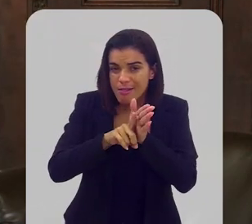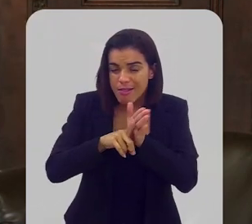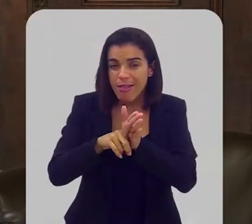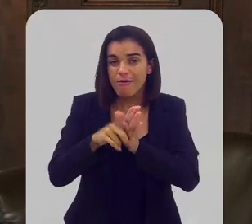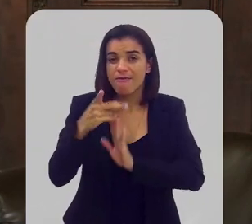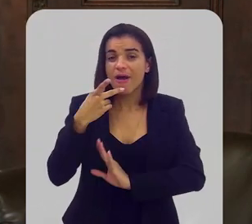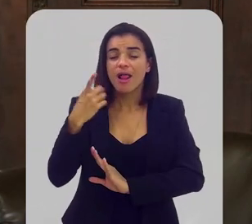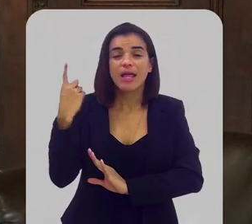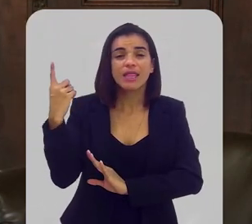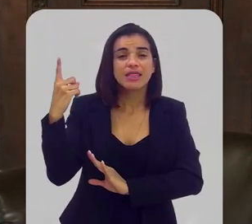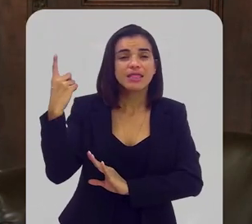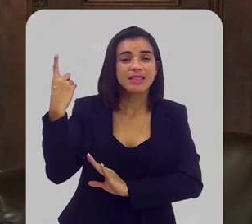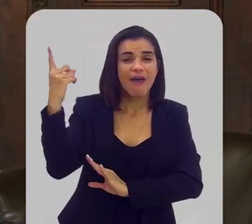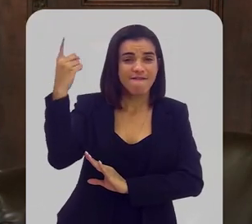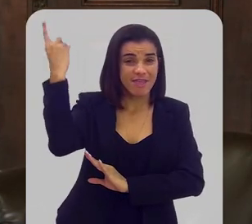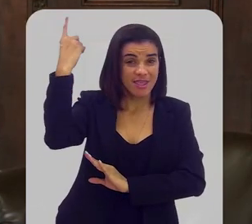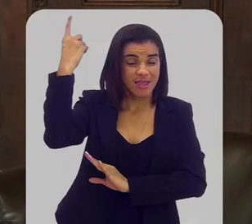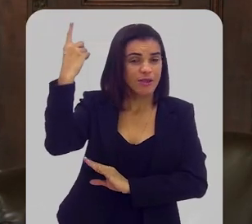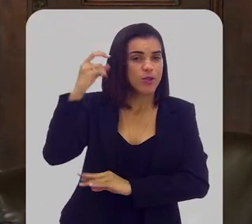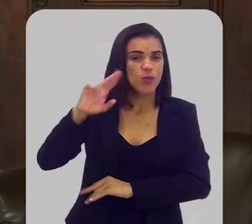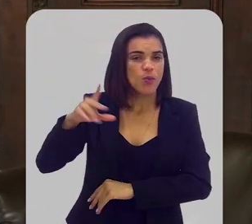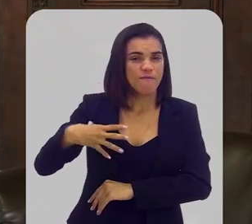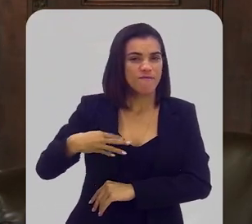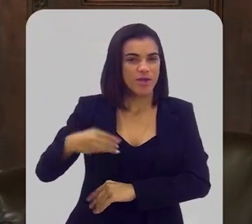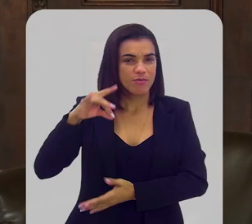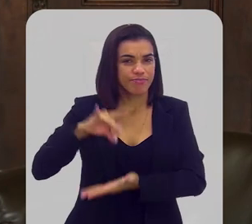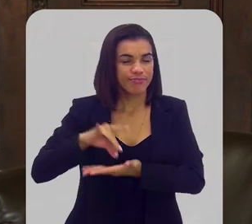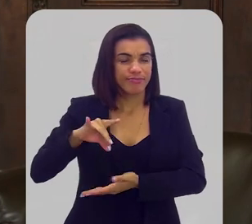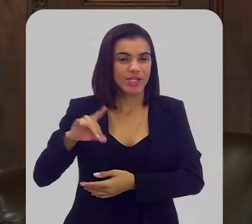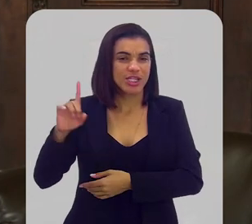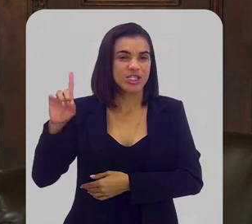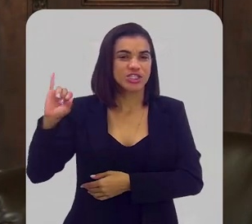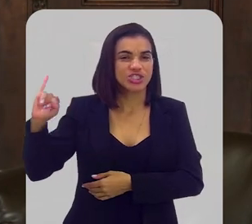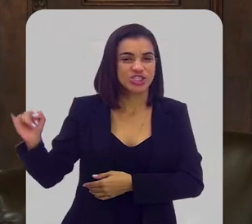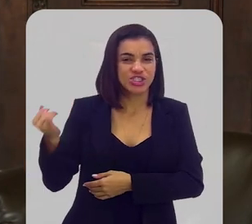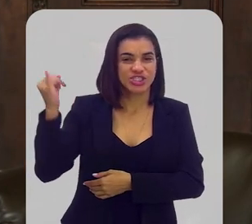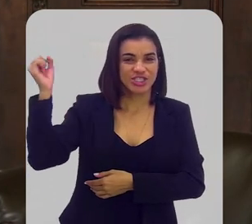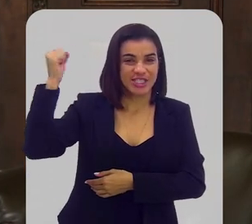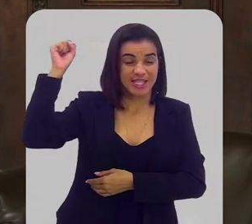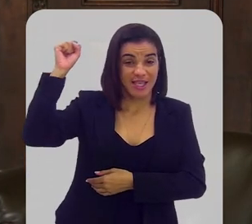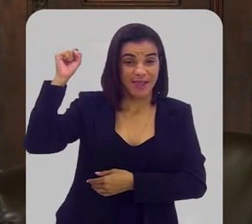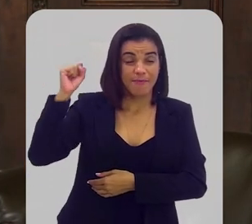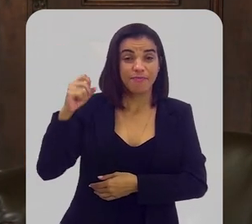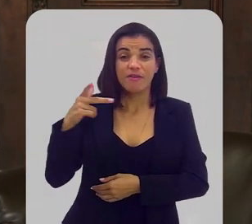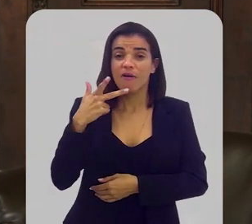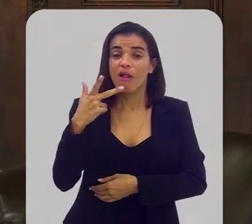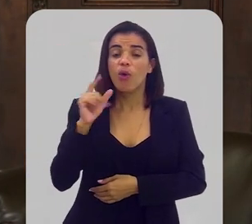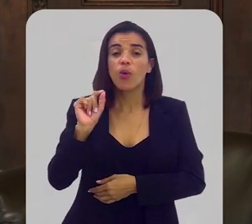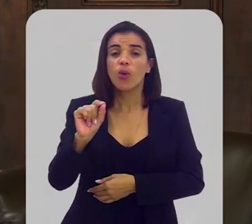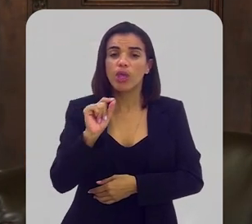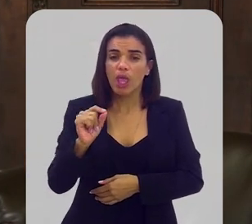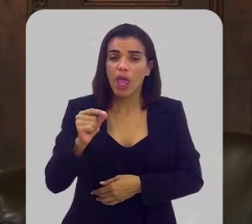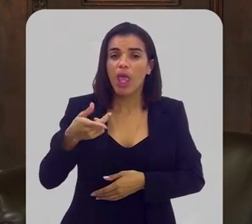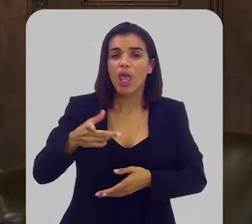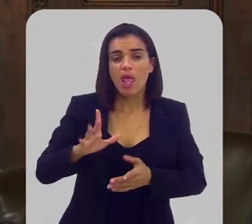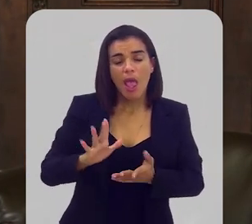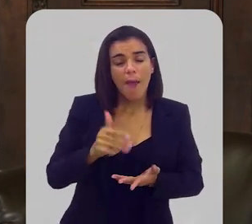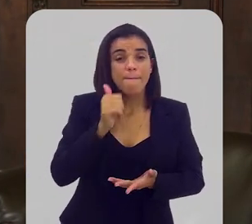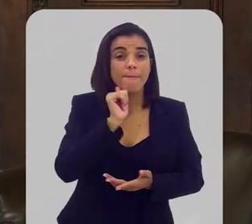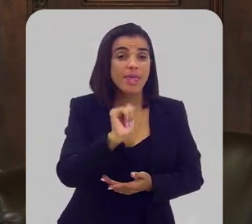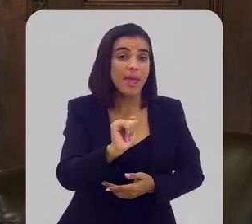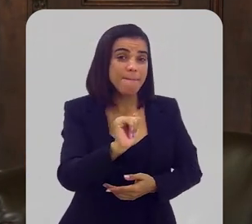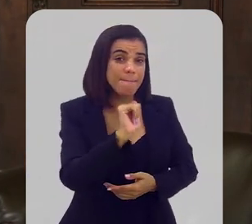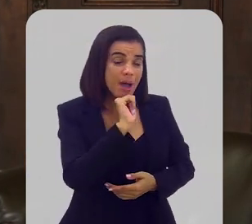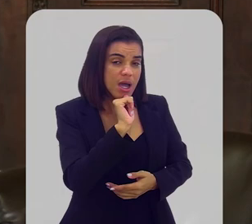talvez Davi não fosse filho de Jessé, porque ele diz ali no início da Bíblia que com dor